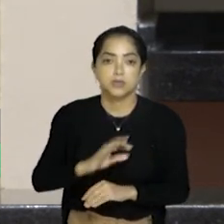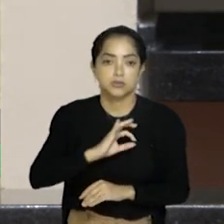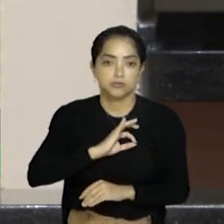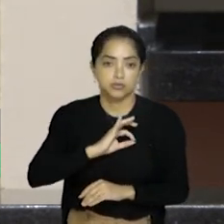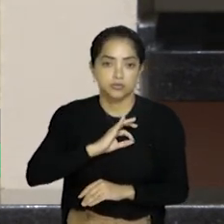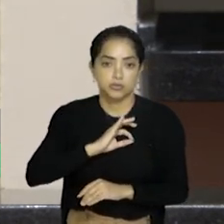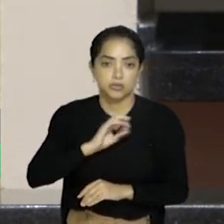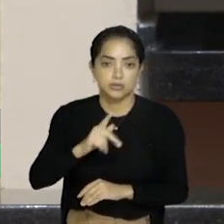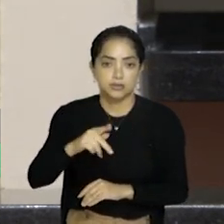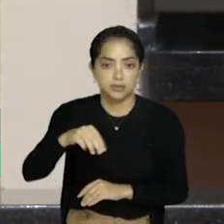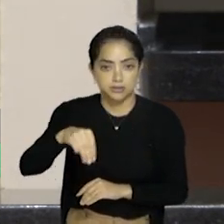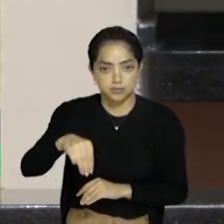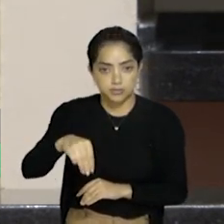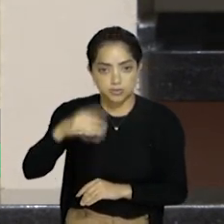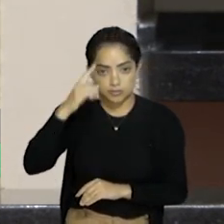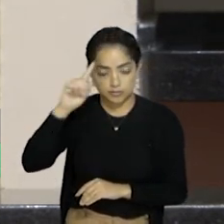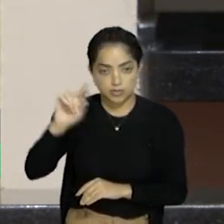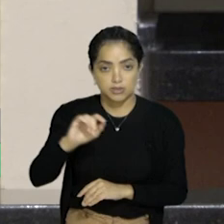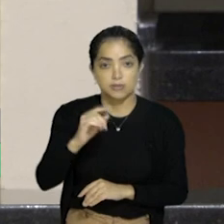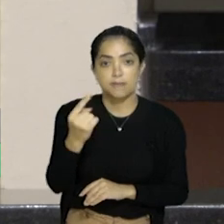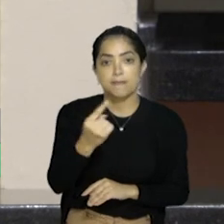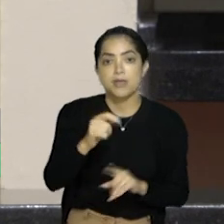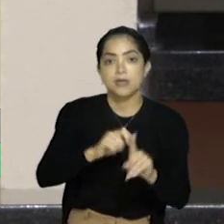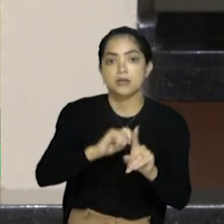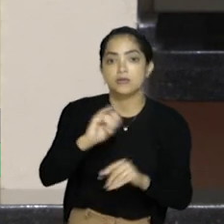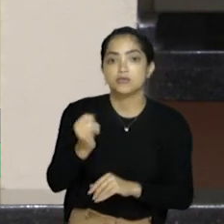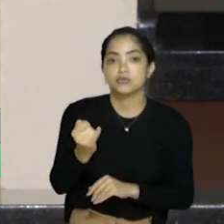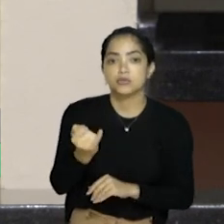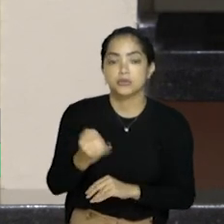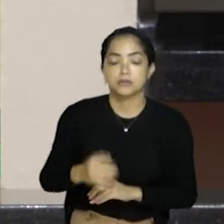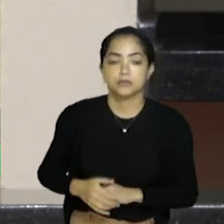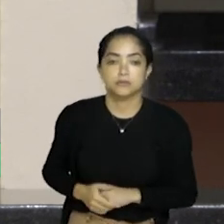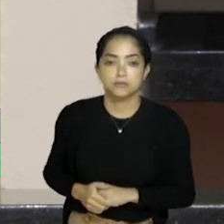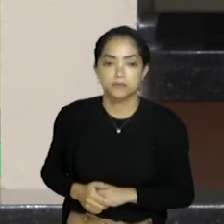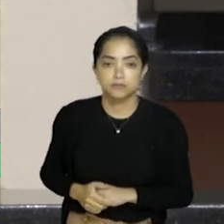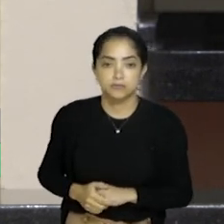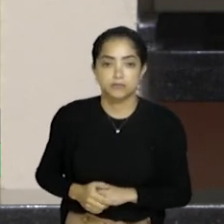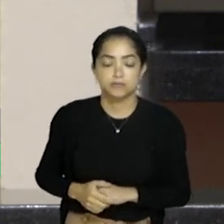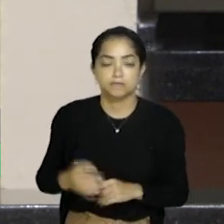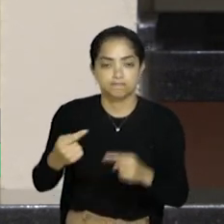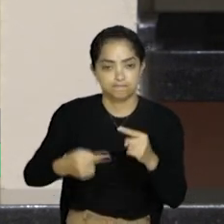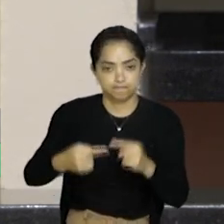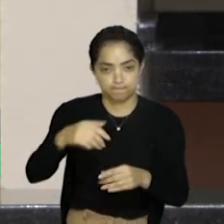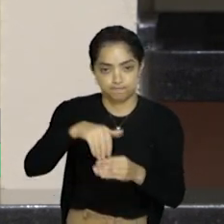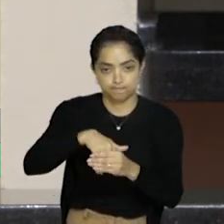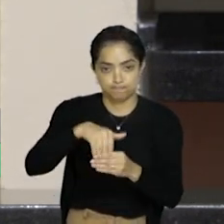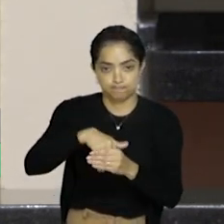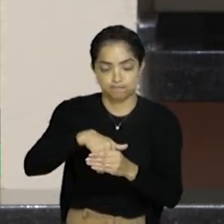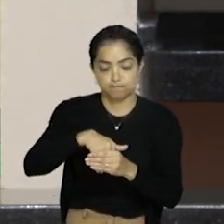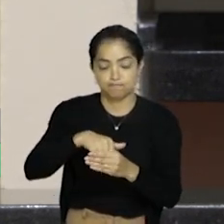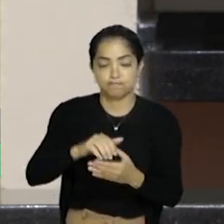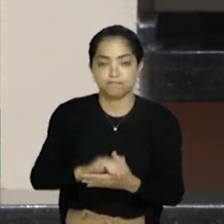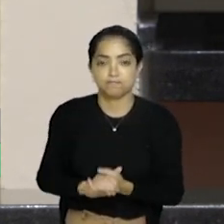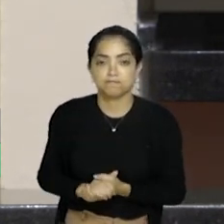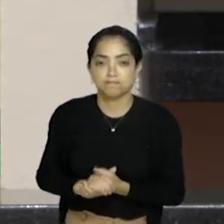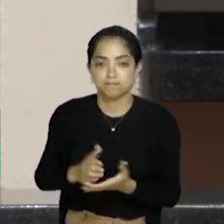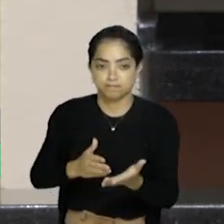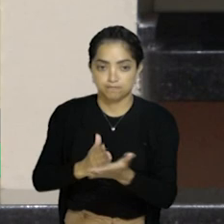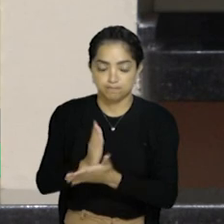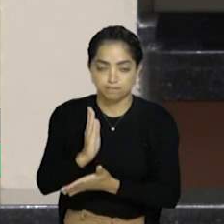militares a partir de Primeiro de Janeiro do corrente em discussão em votação